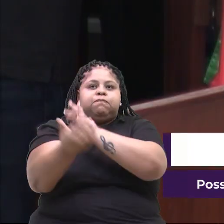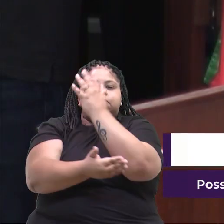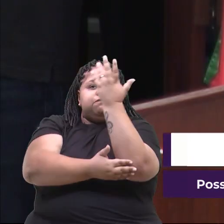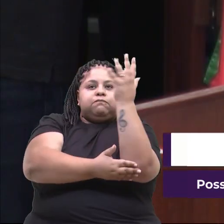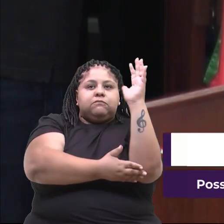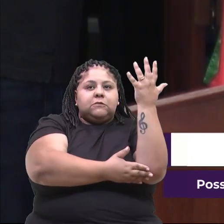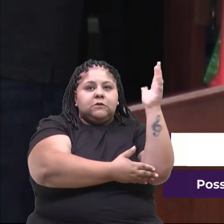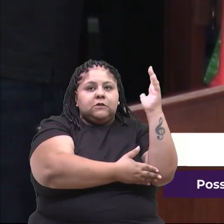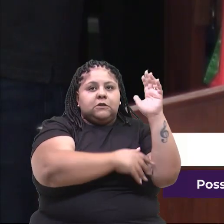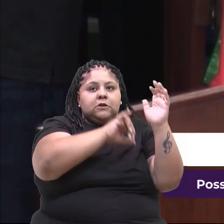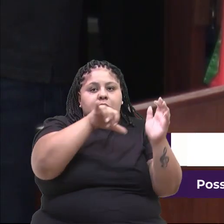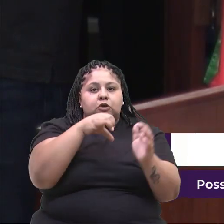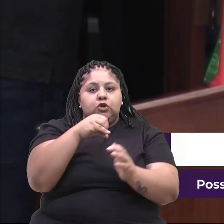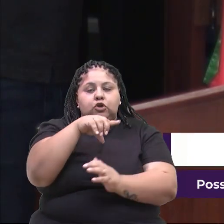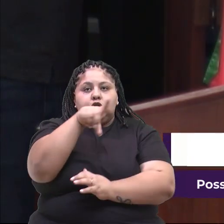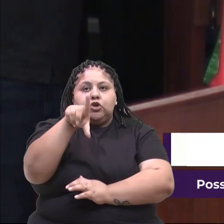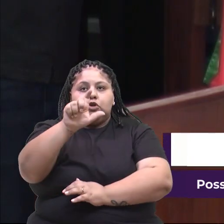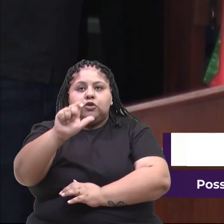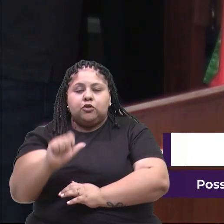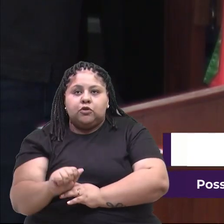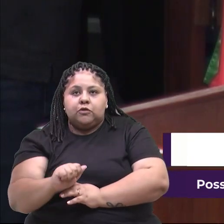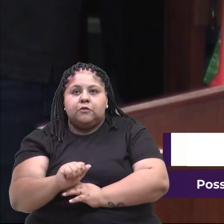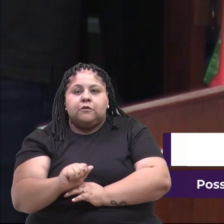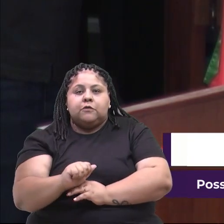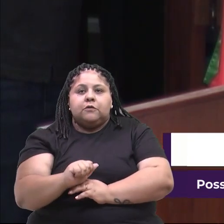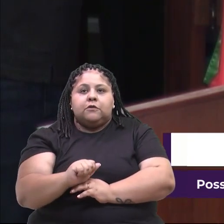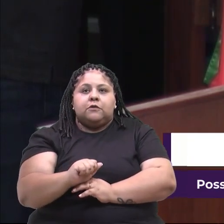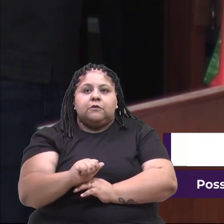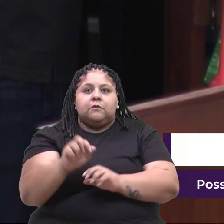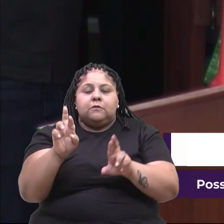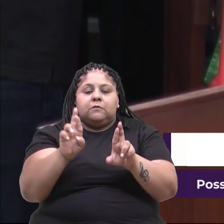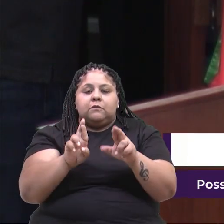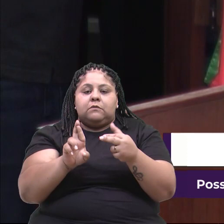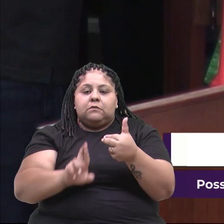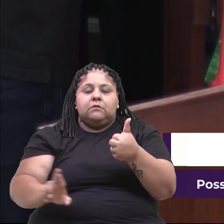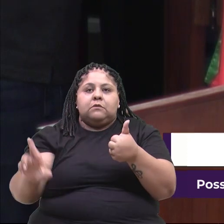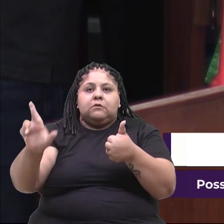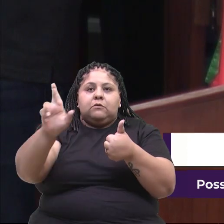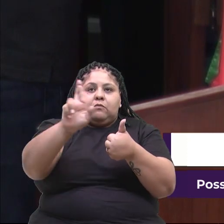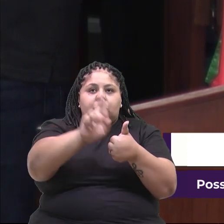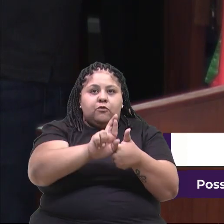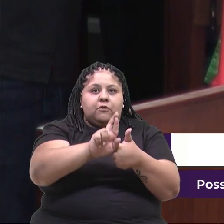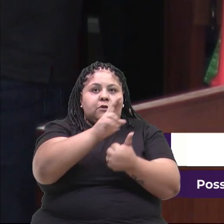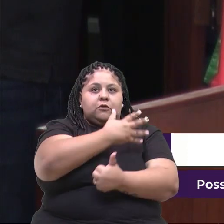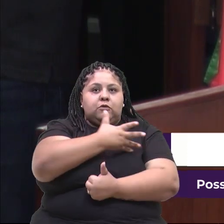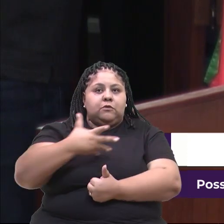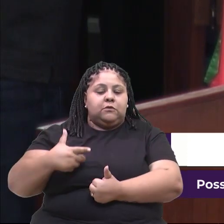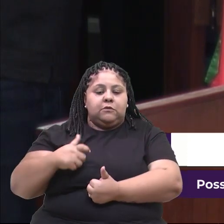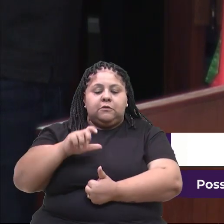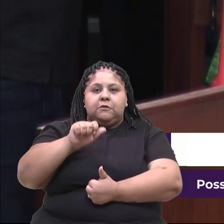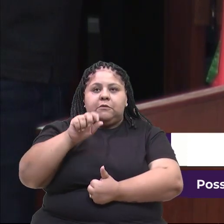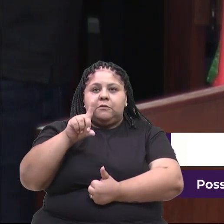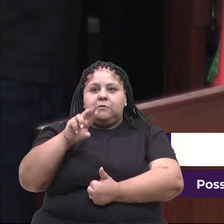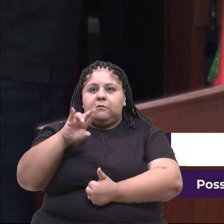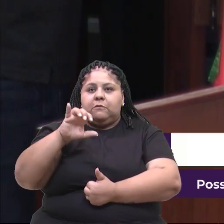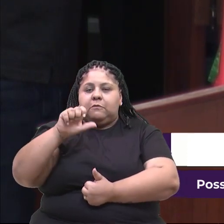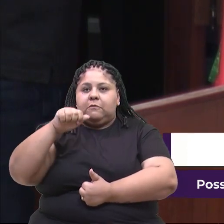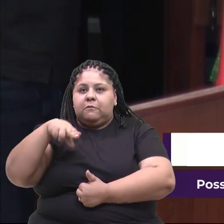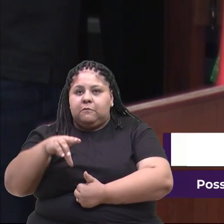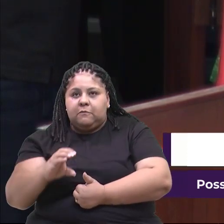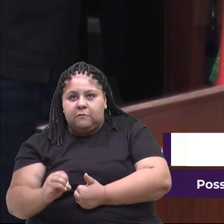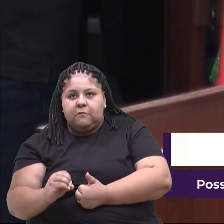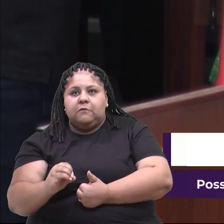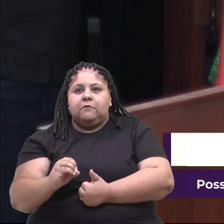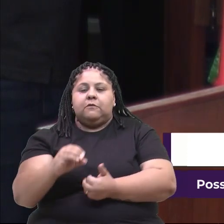de gabinete João Ues, procurador-geral do município Adriano Taca, secretário municipal de